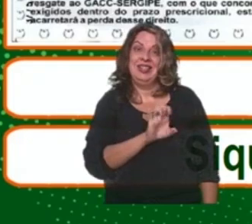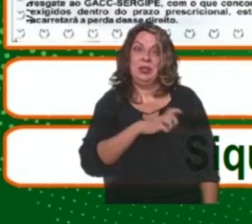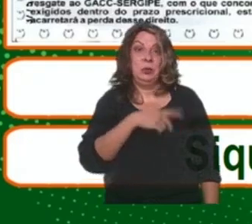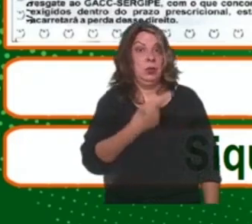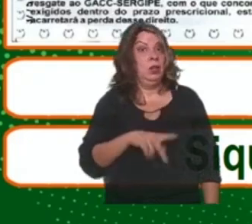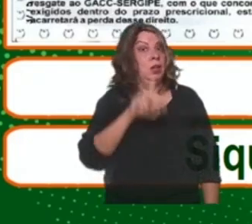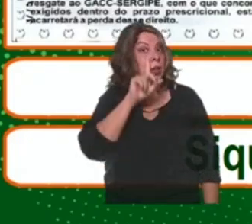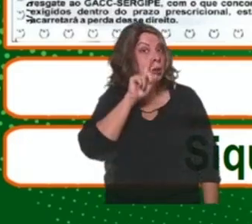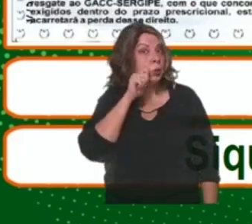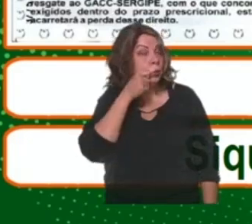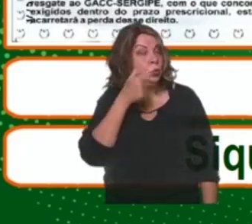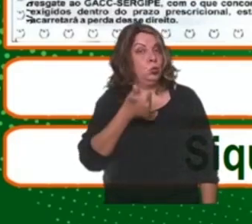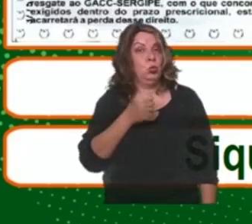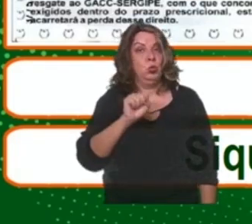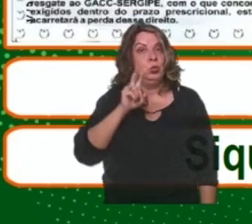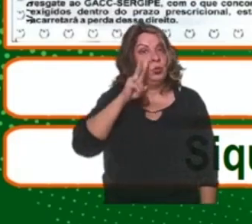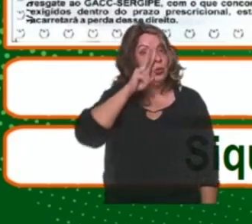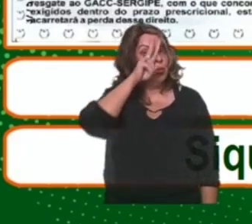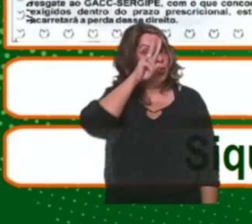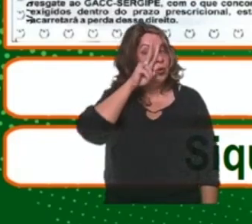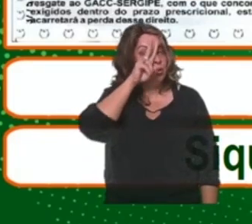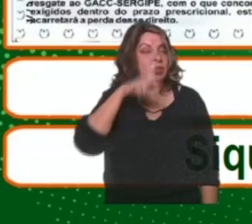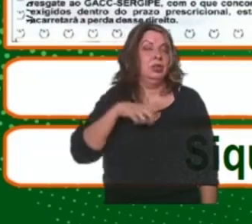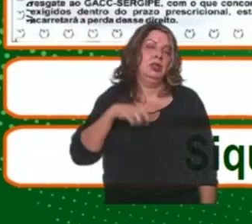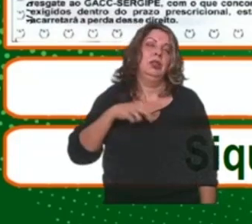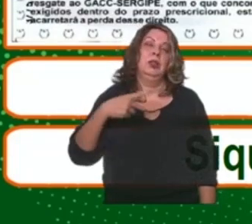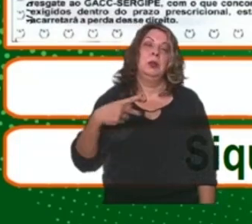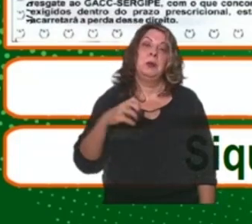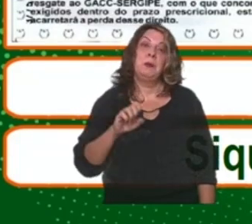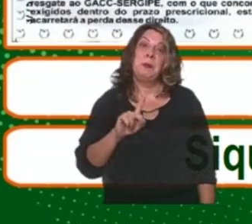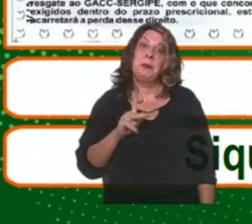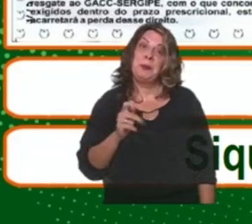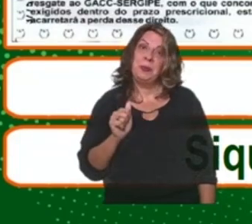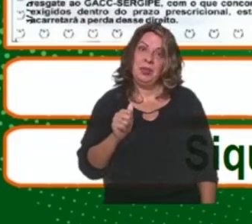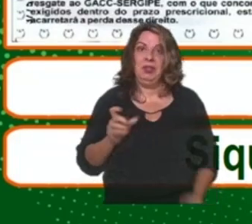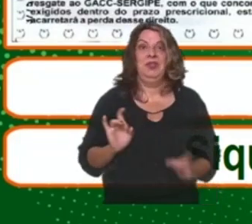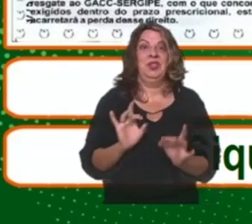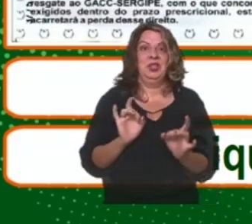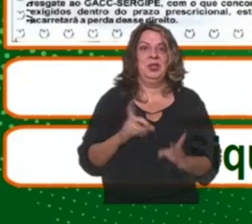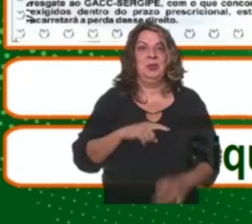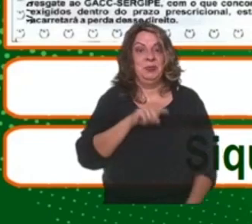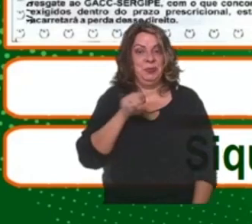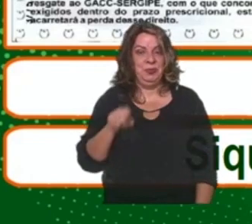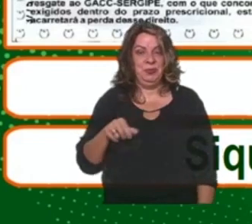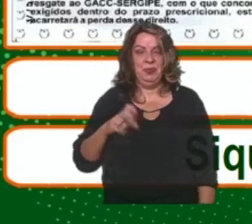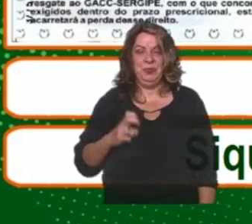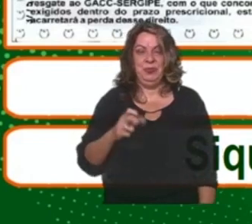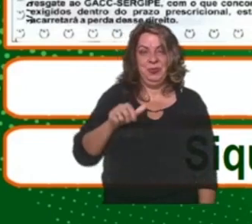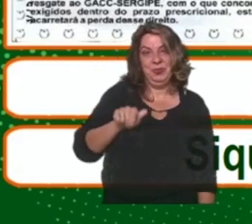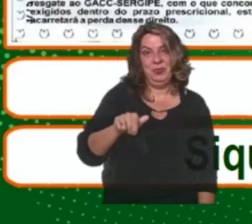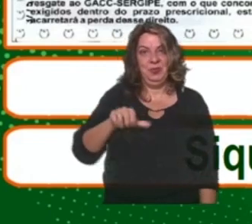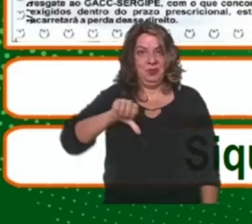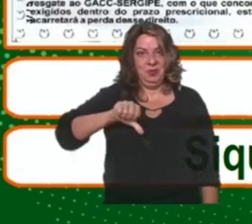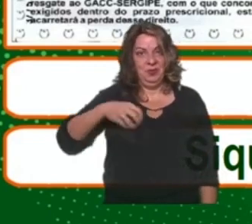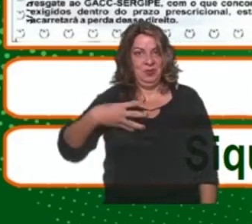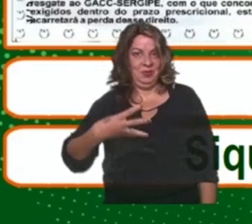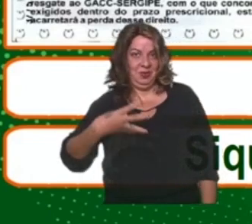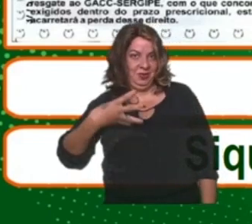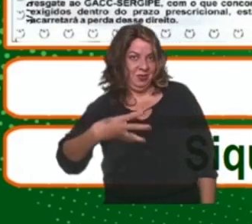Aracaju, 18 do Forte, a Penha, foi a pé quente da Regional Siqueira Campos. E aqui tem o título